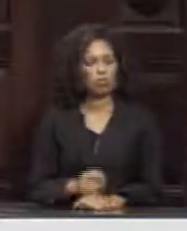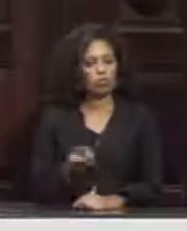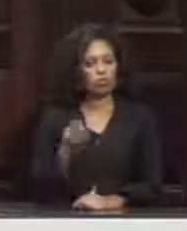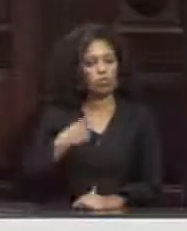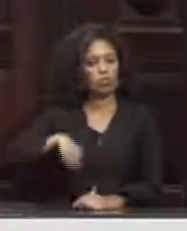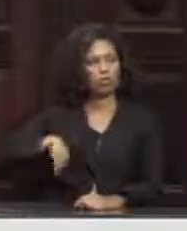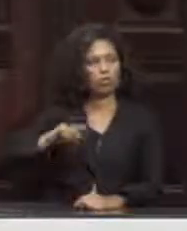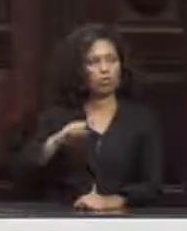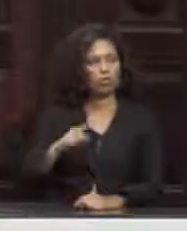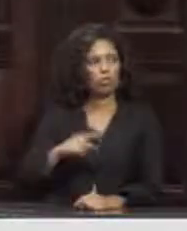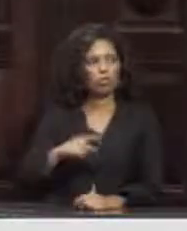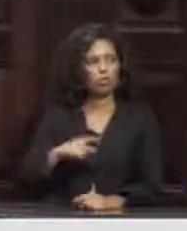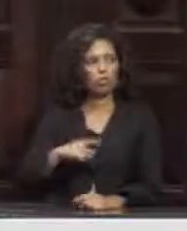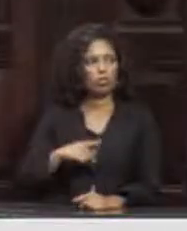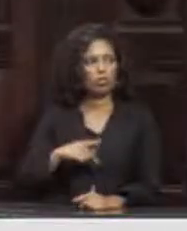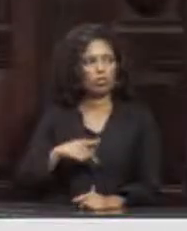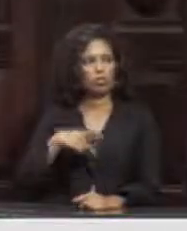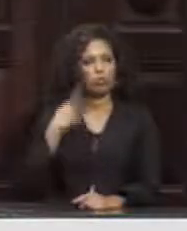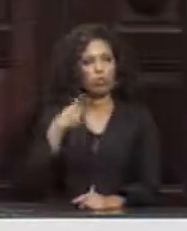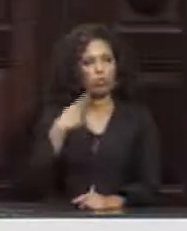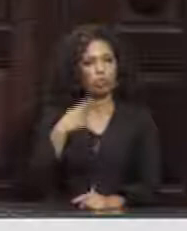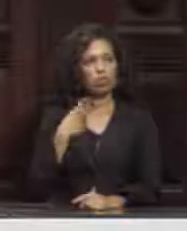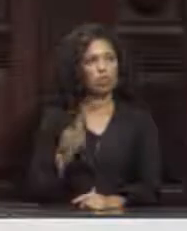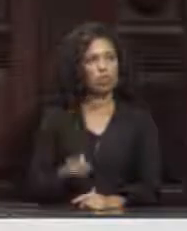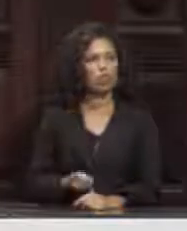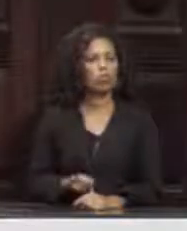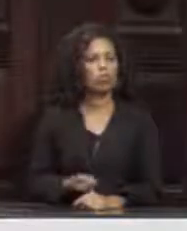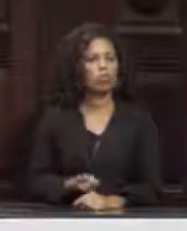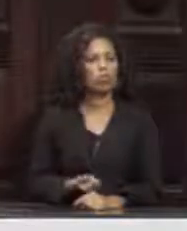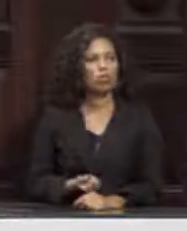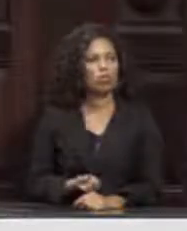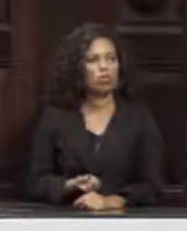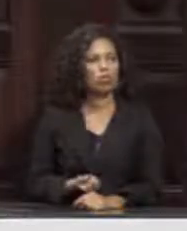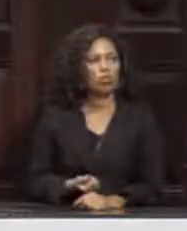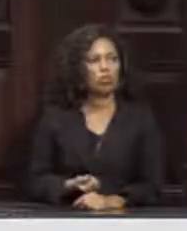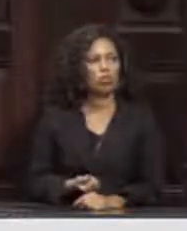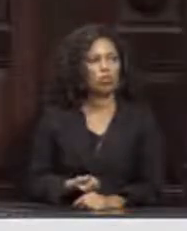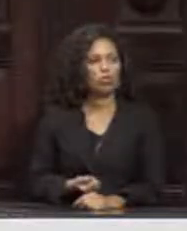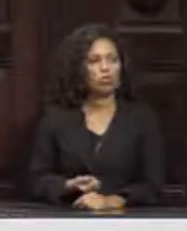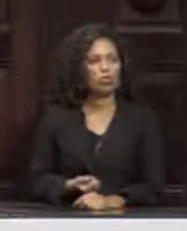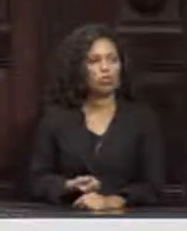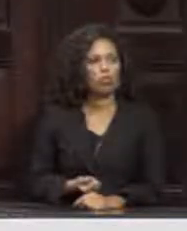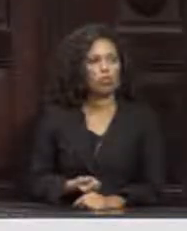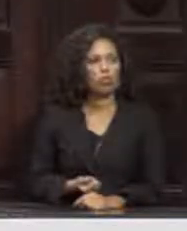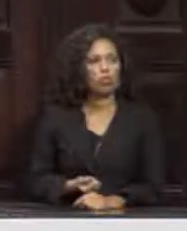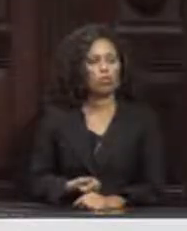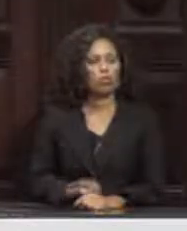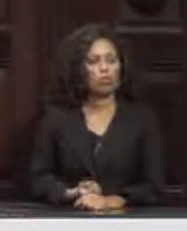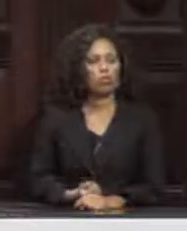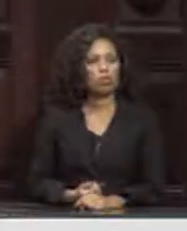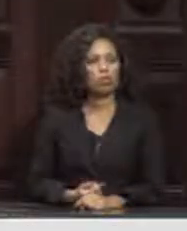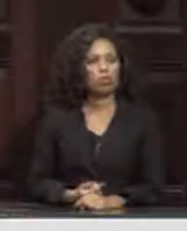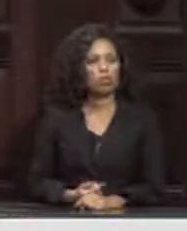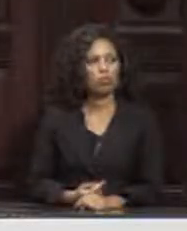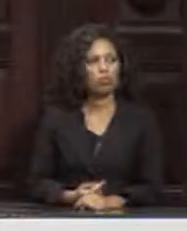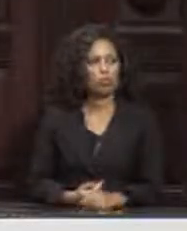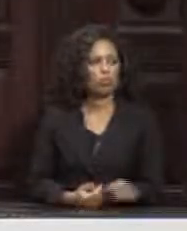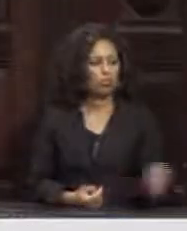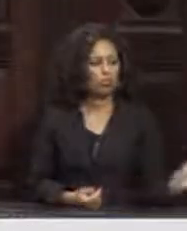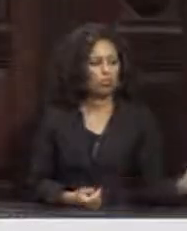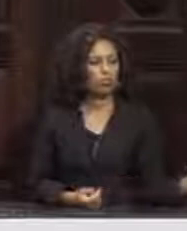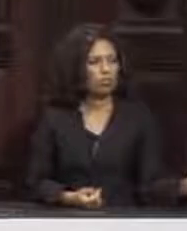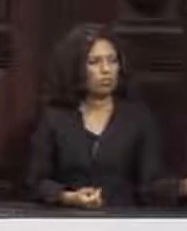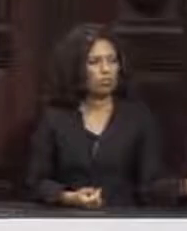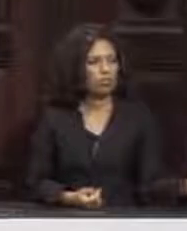presidente, já da tribuna, a manifestação dos pareceres, vai discutir